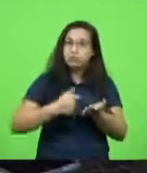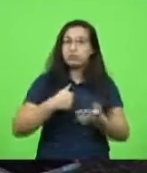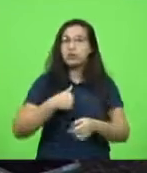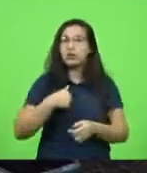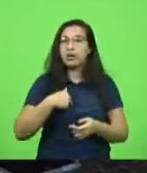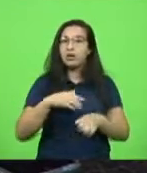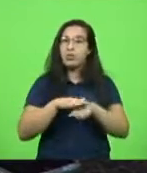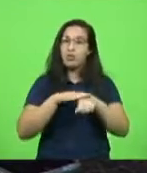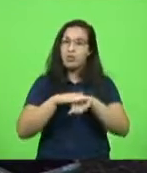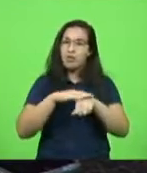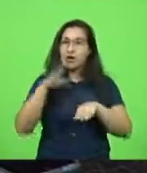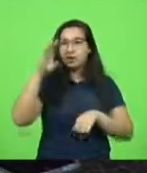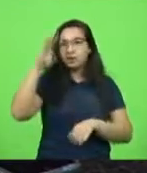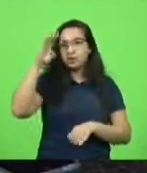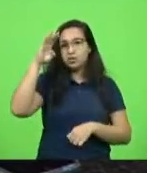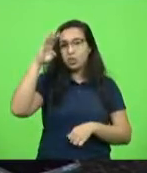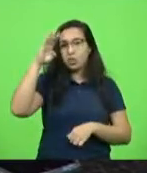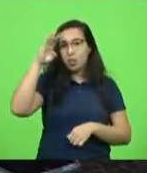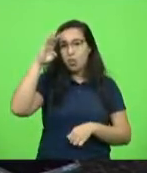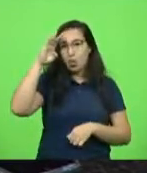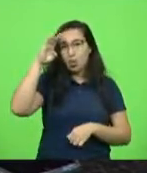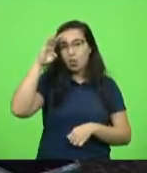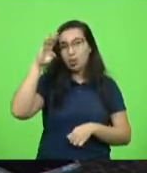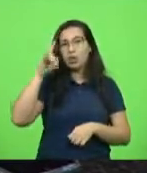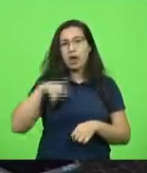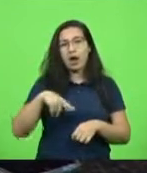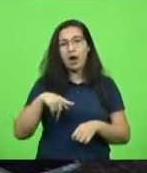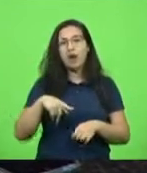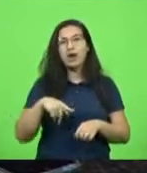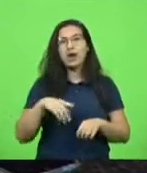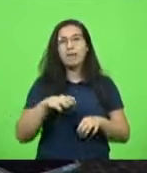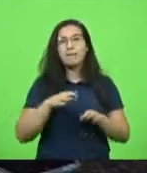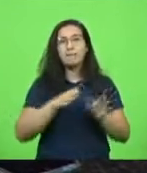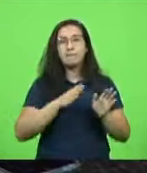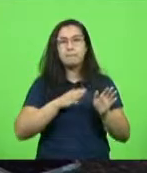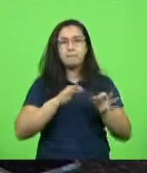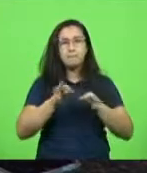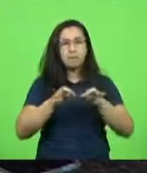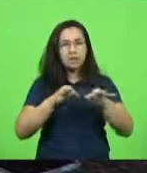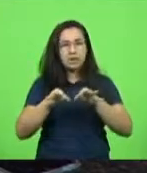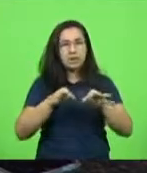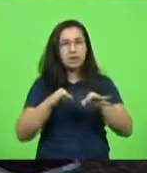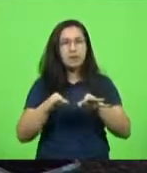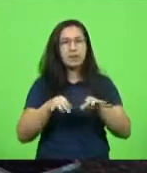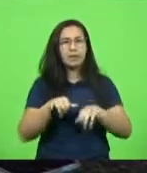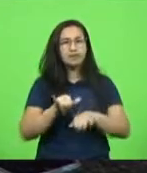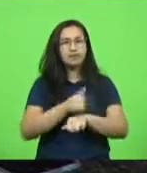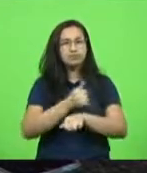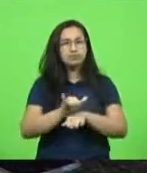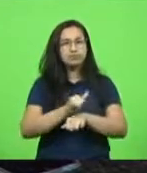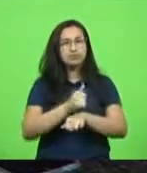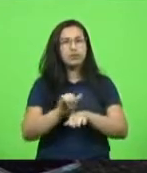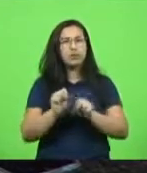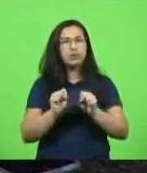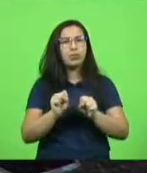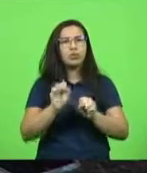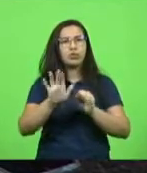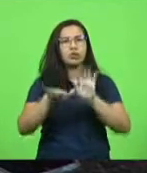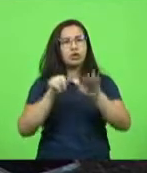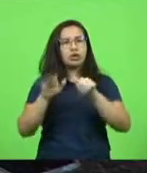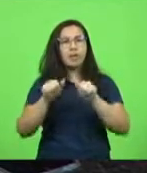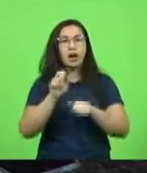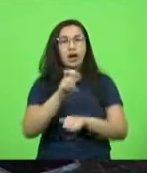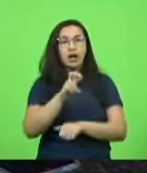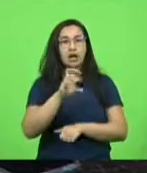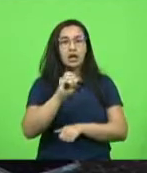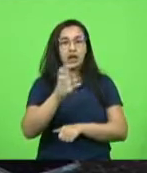próprio Coronel Isso faz parte do planejamento estratégico para aqueles que haja né Para que ocorra o chamamento de